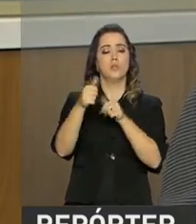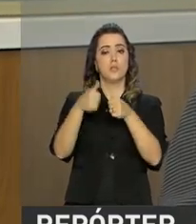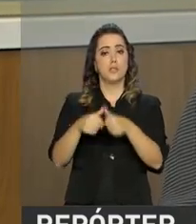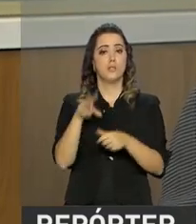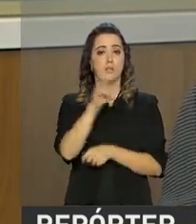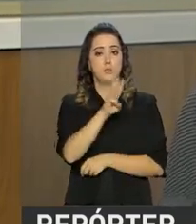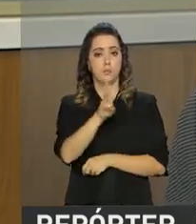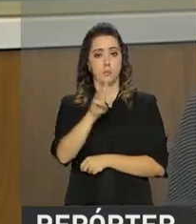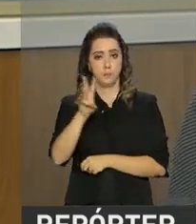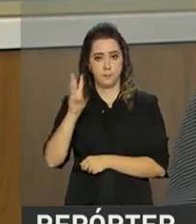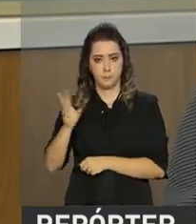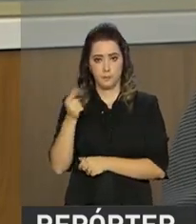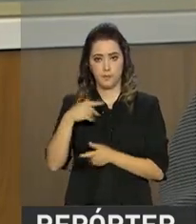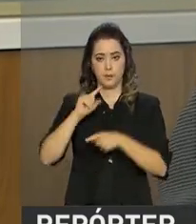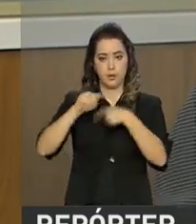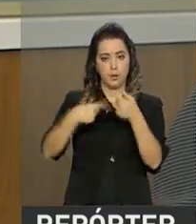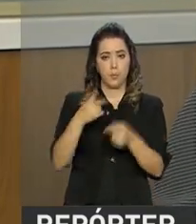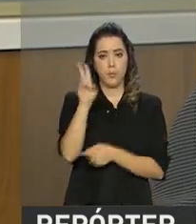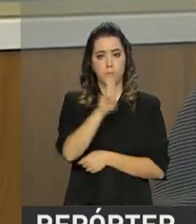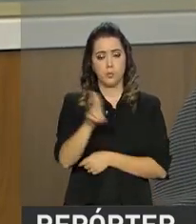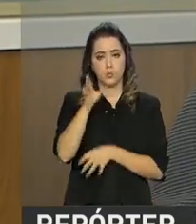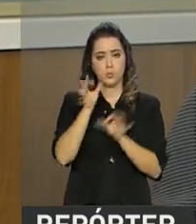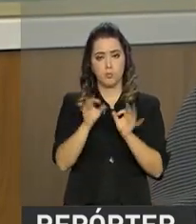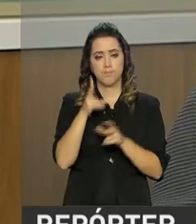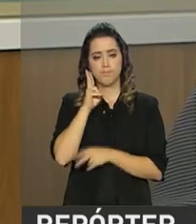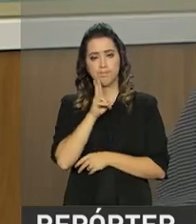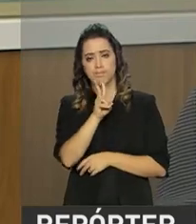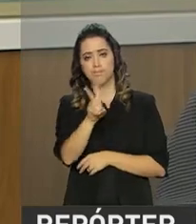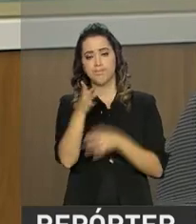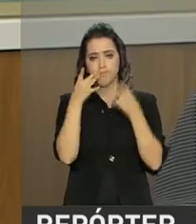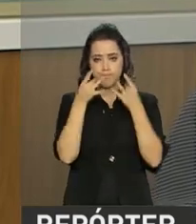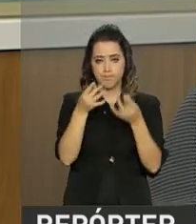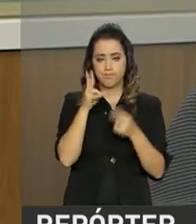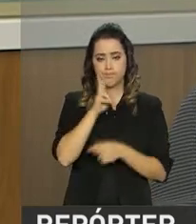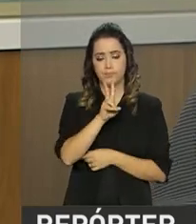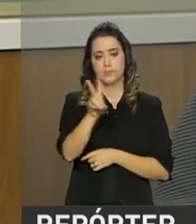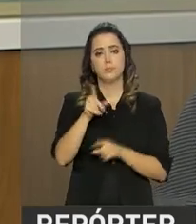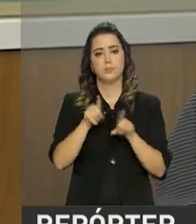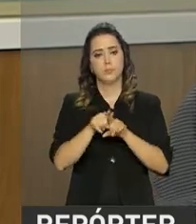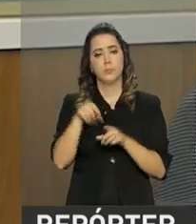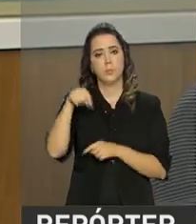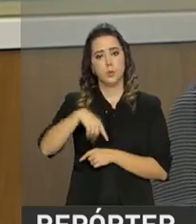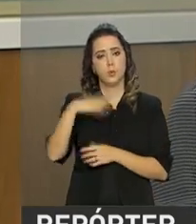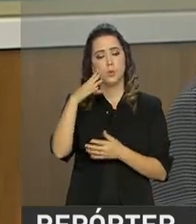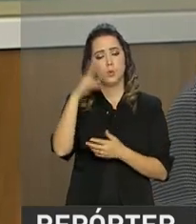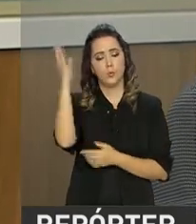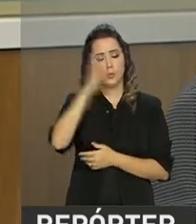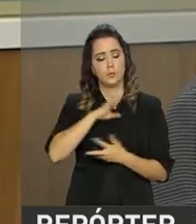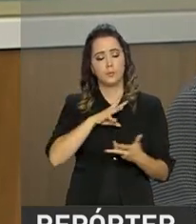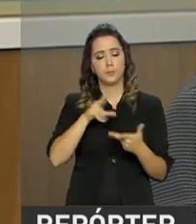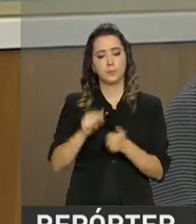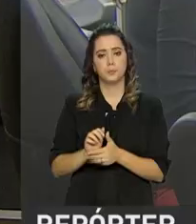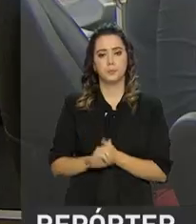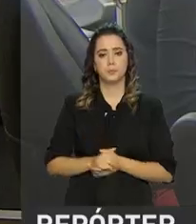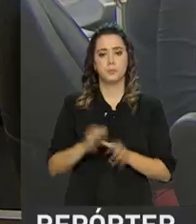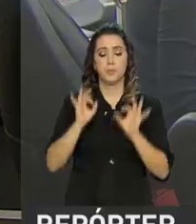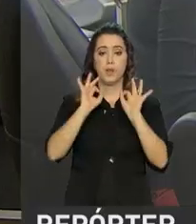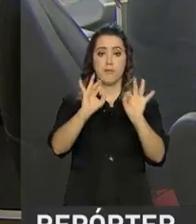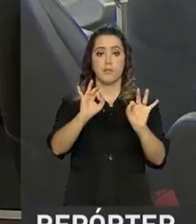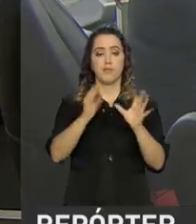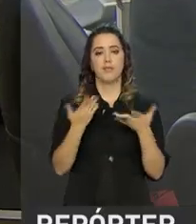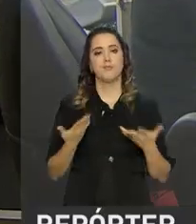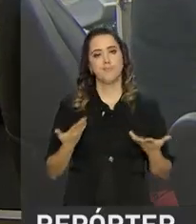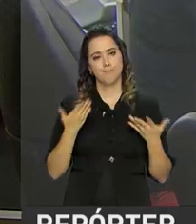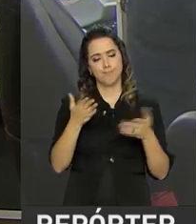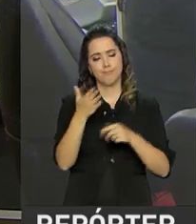site do fórum para posterior utilização do de quem tiver interesse não só no brasil como no mundo inteiro certo rogério